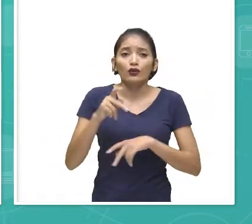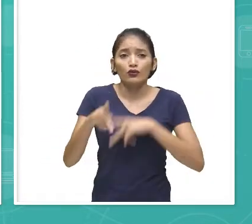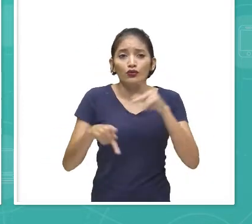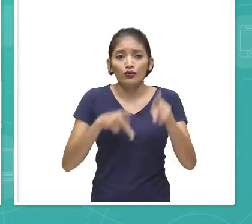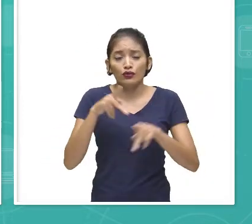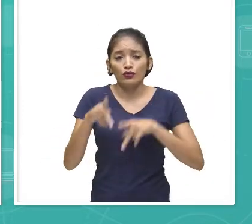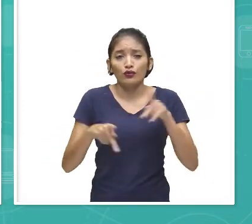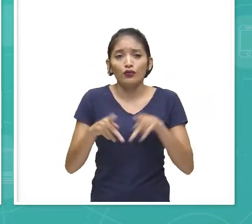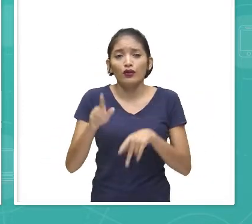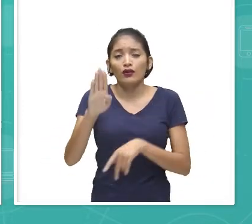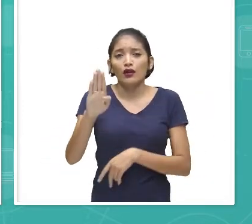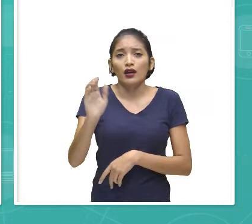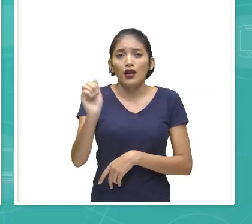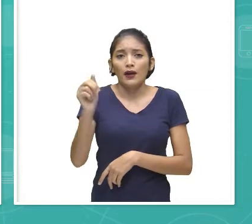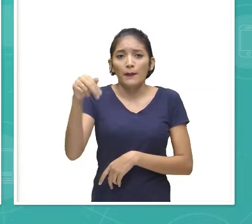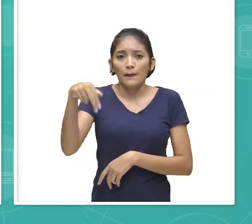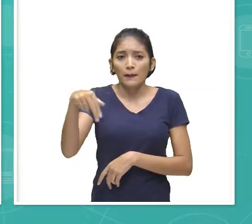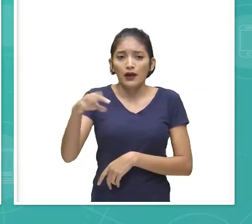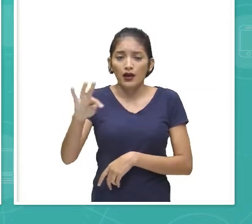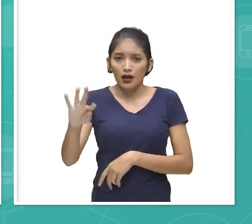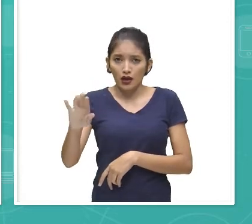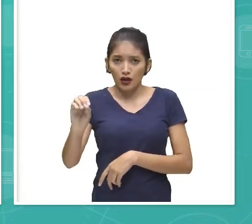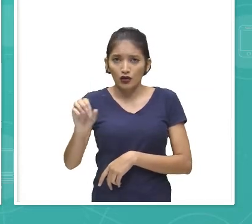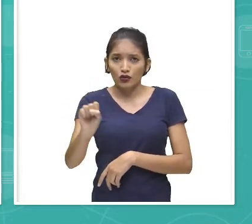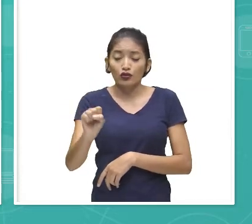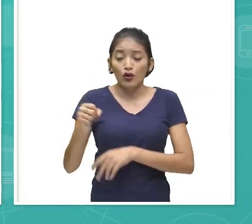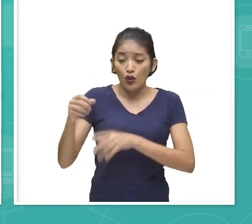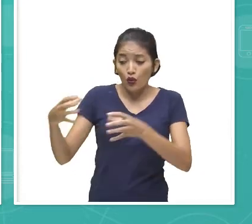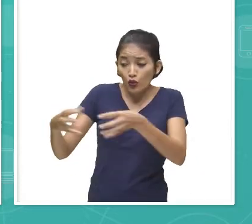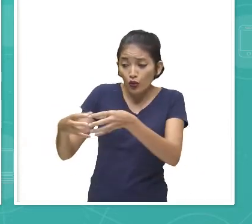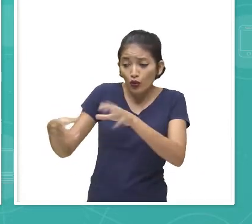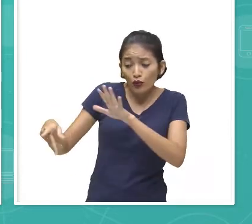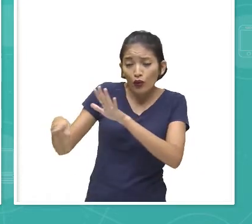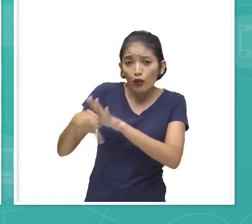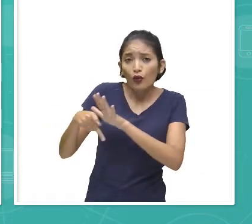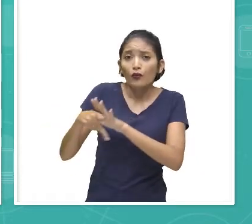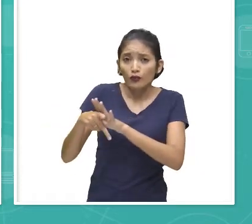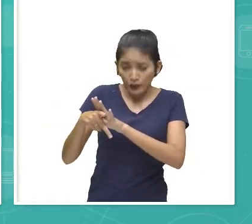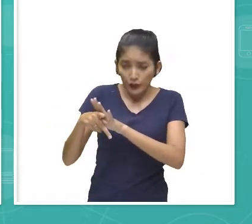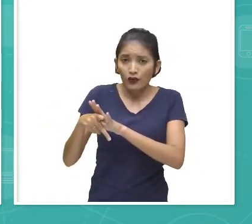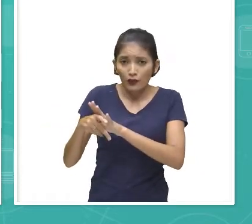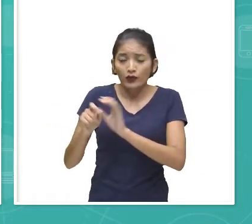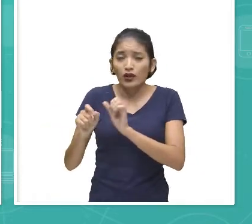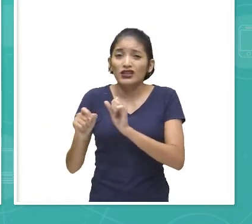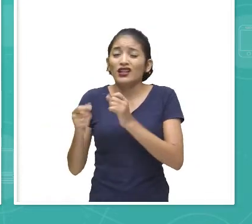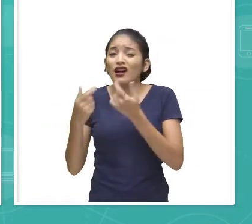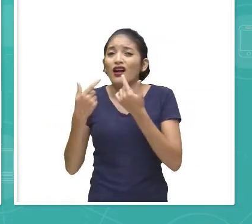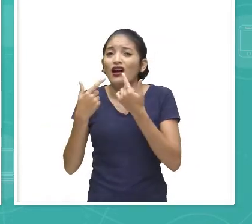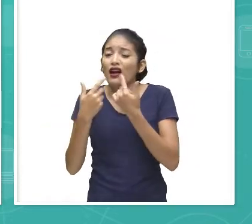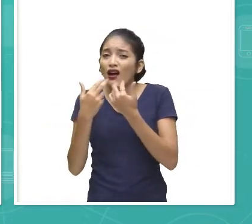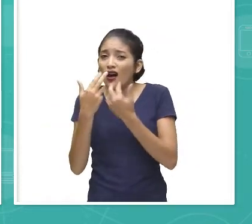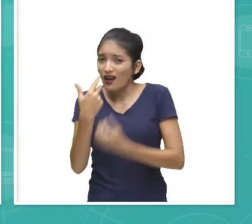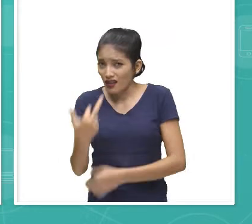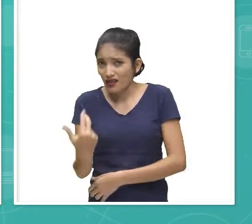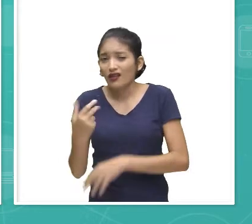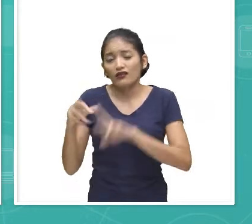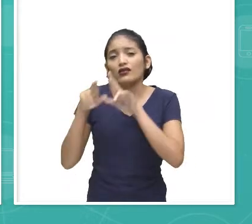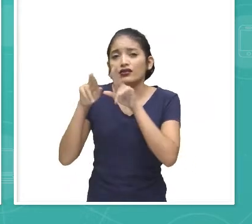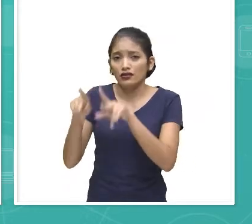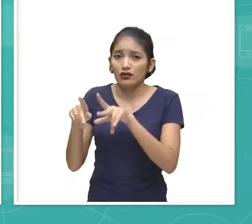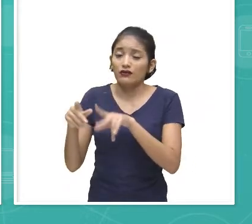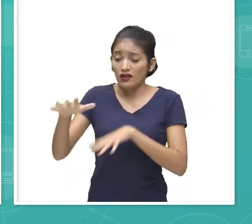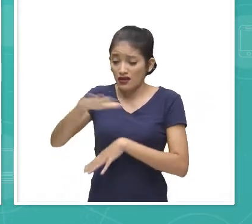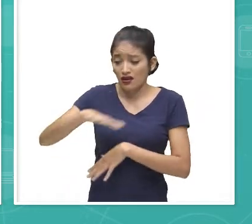que eram um grupo de diversas etnias africanas que falavam dialetos semelhantes e ocuparam as regiões,